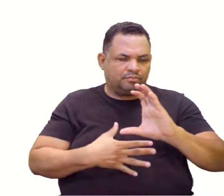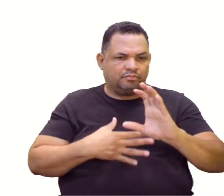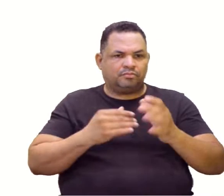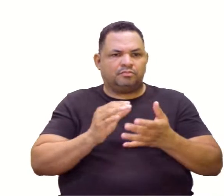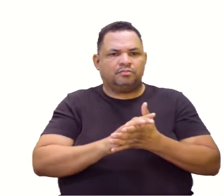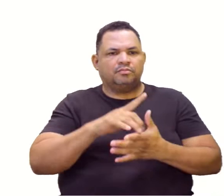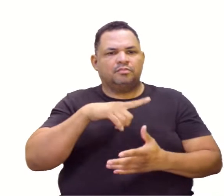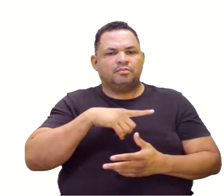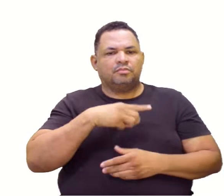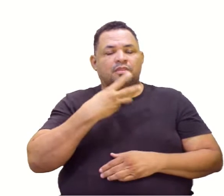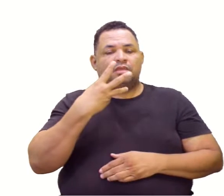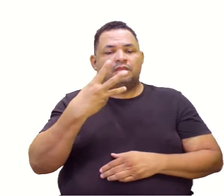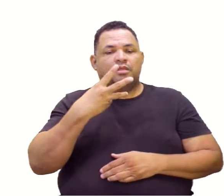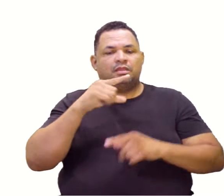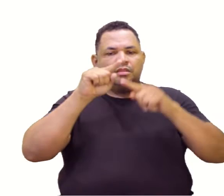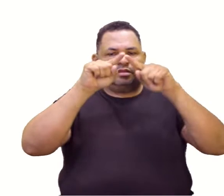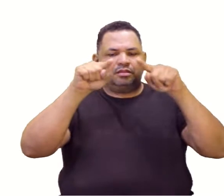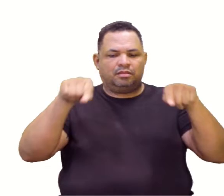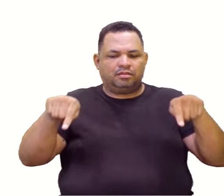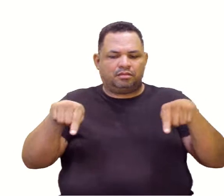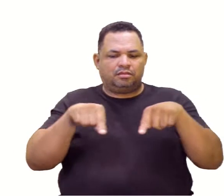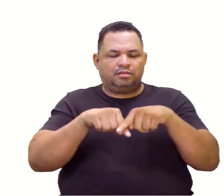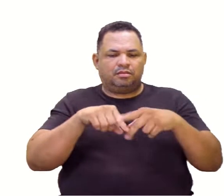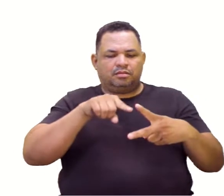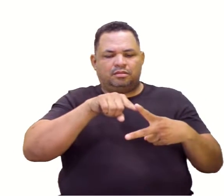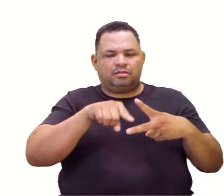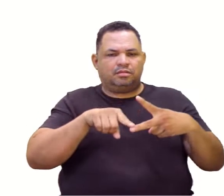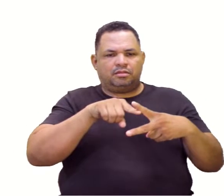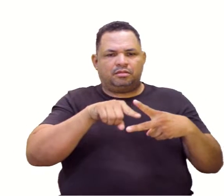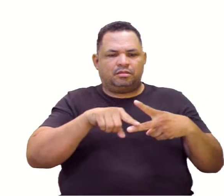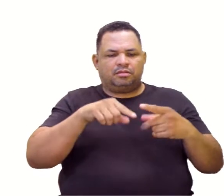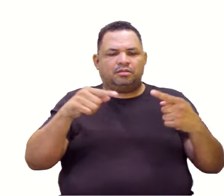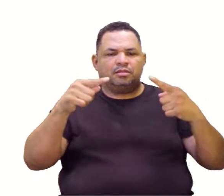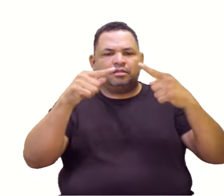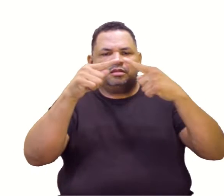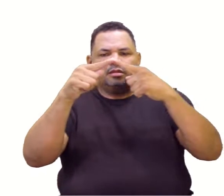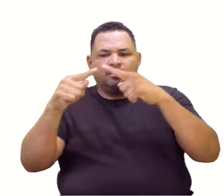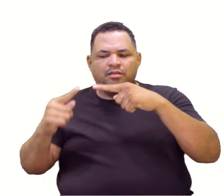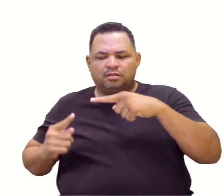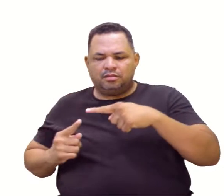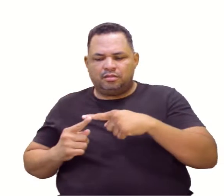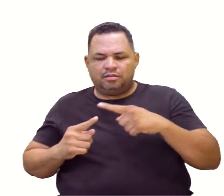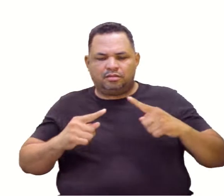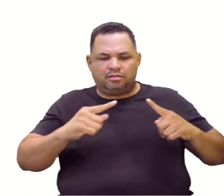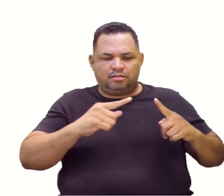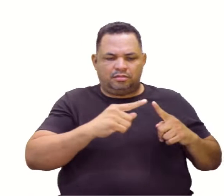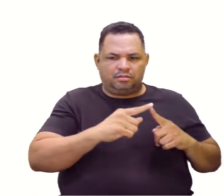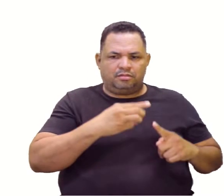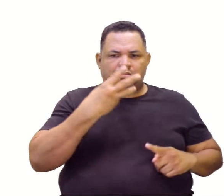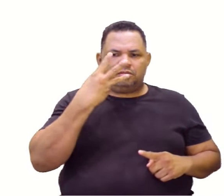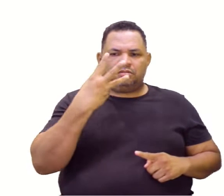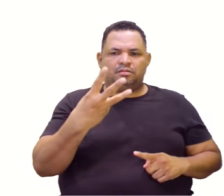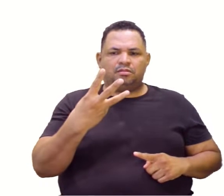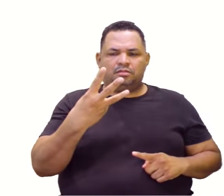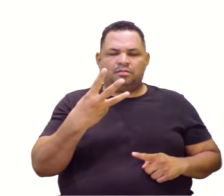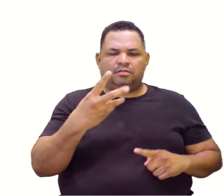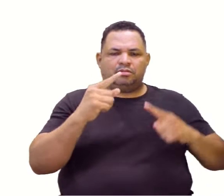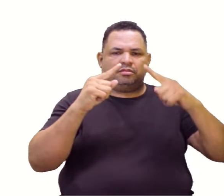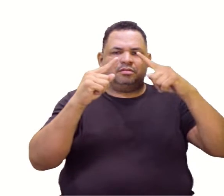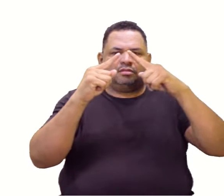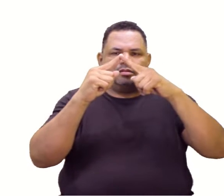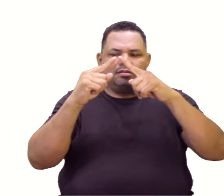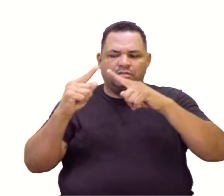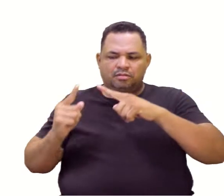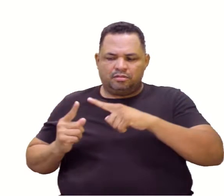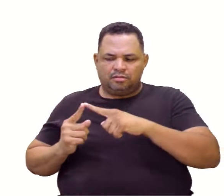o triângulo tem 3 lados, 3 ângulos e 3 vértices. É um polígono que tem 3 lados, 3 ângulos e